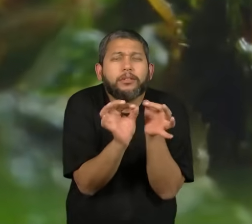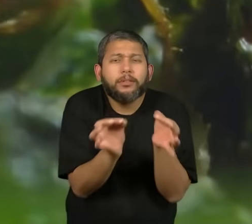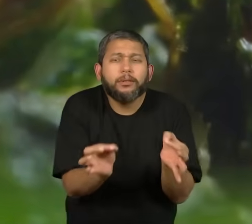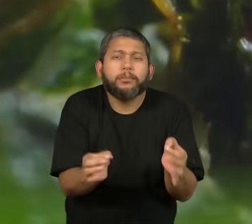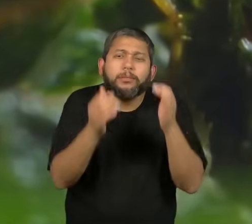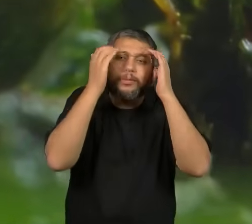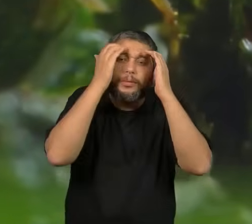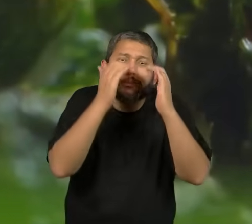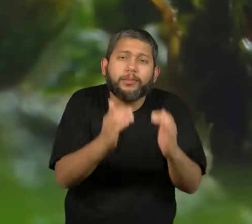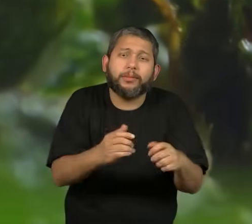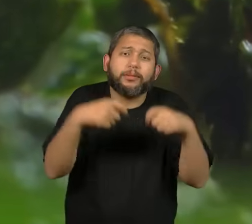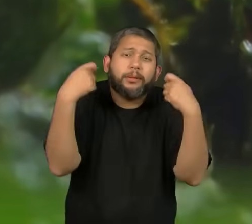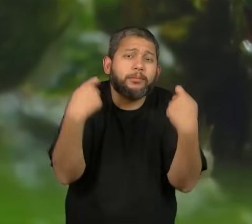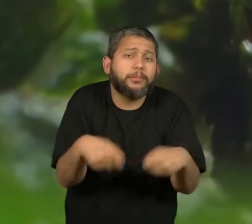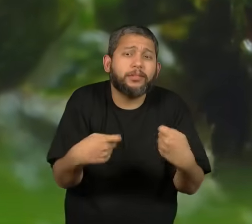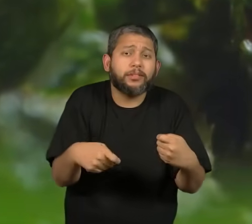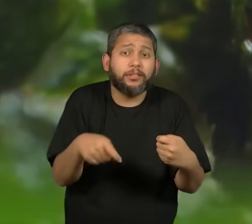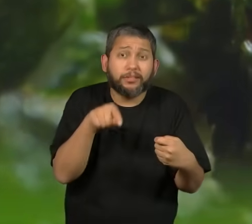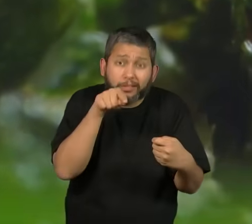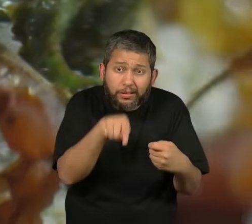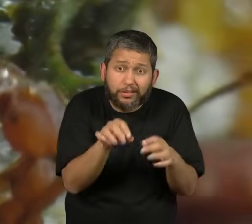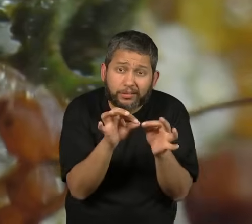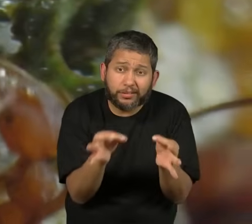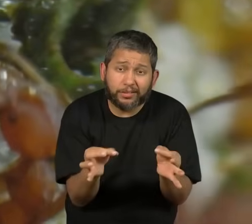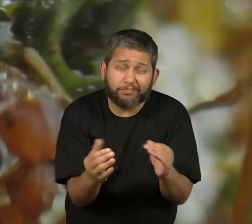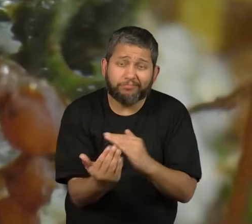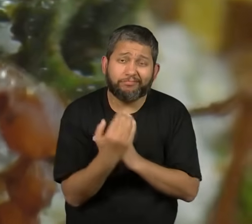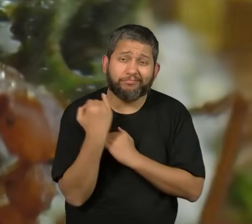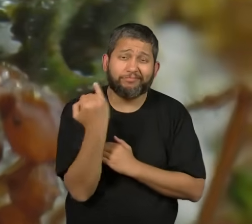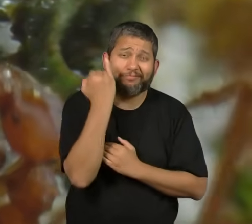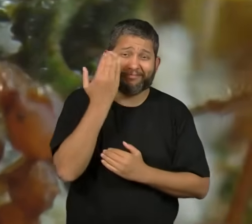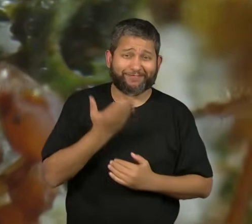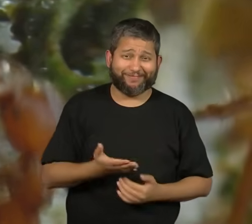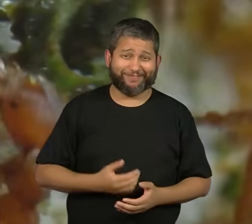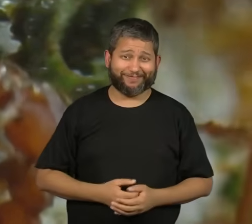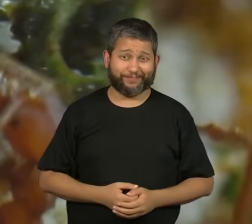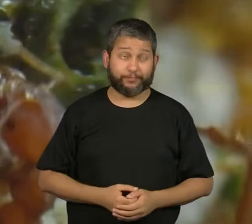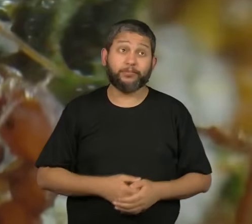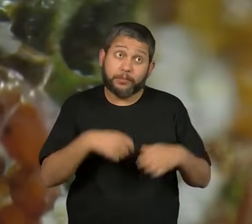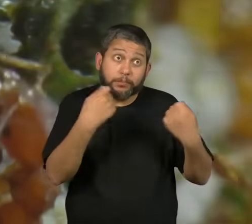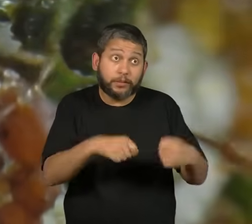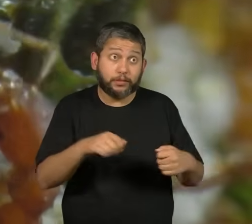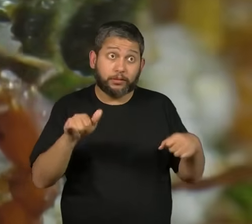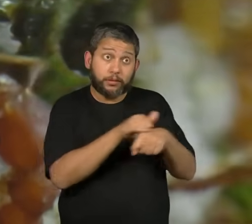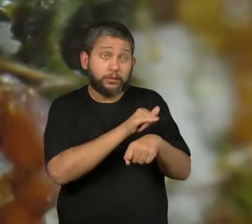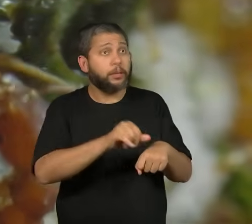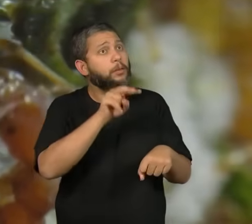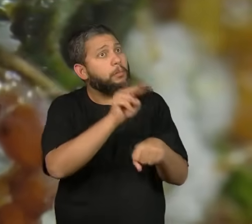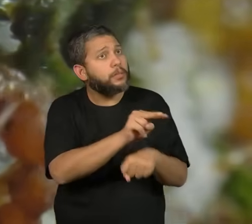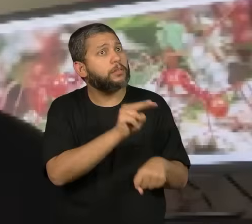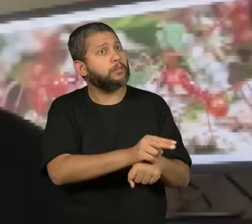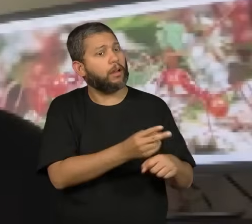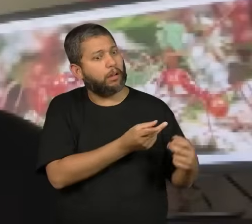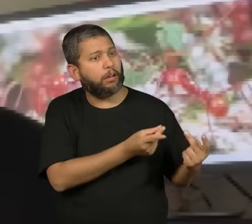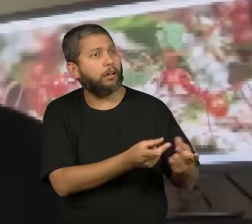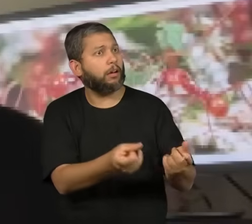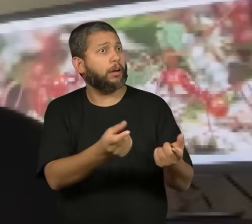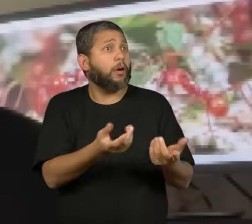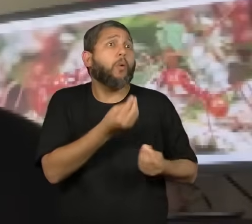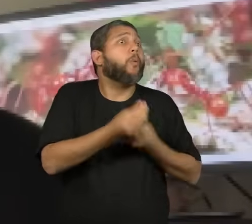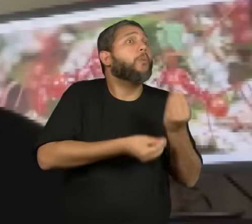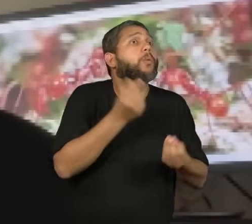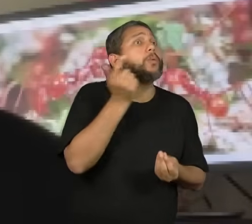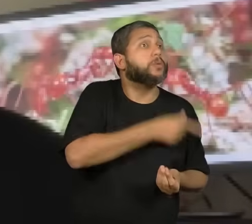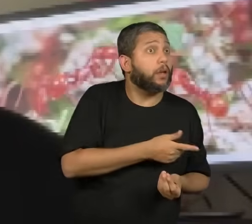de vida do planeta. Sempre buscar medidas de preservação, de conservação e de métodos que